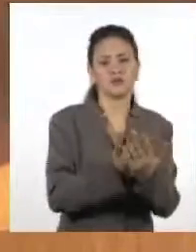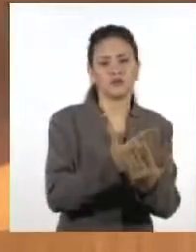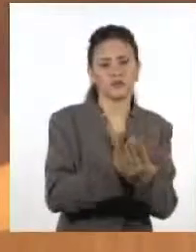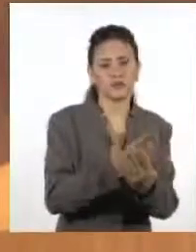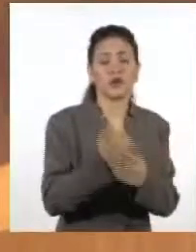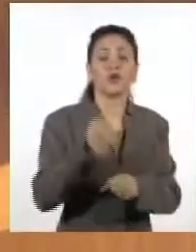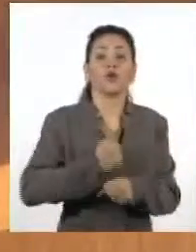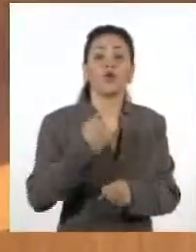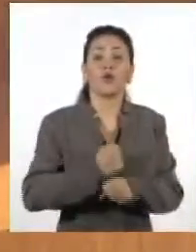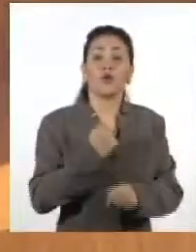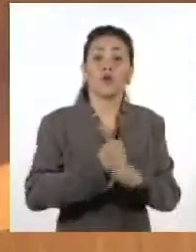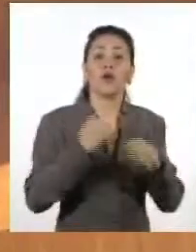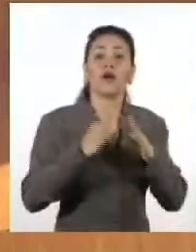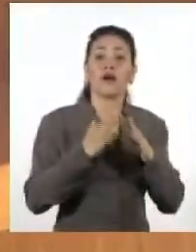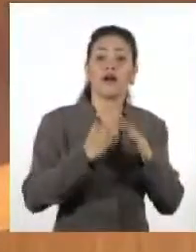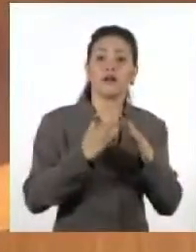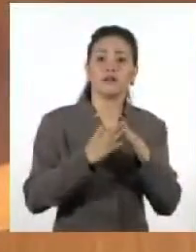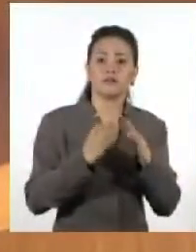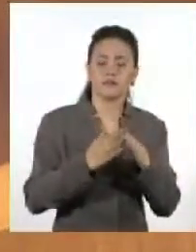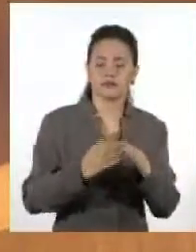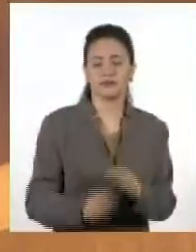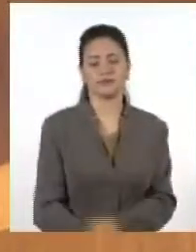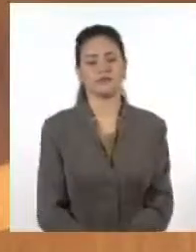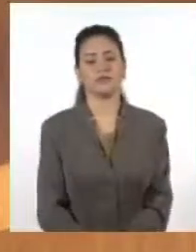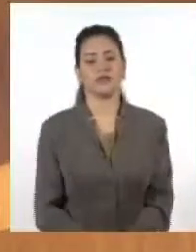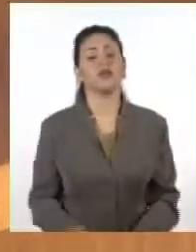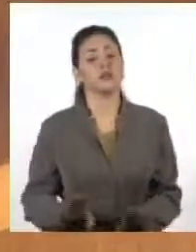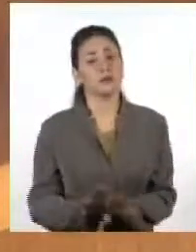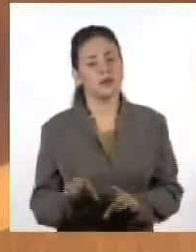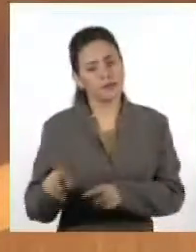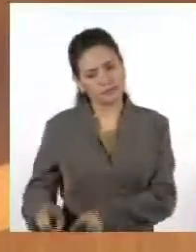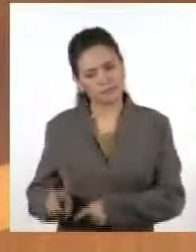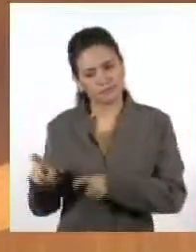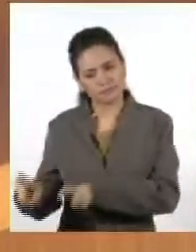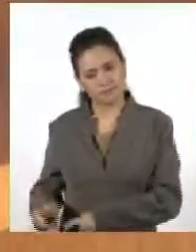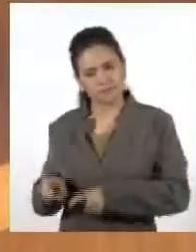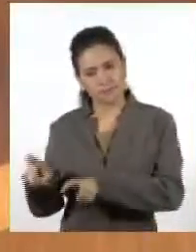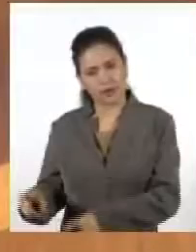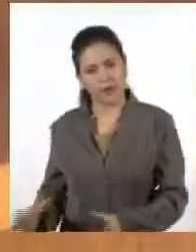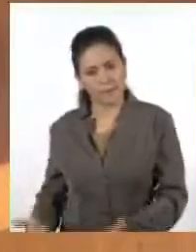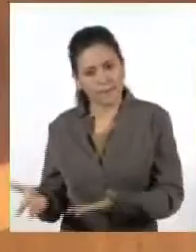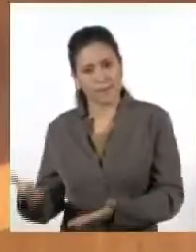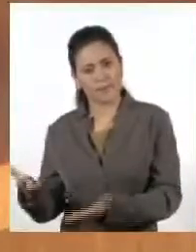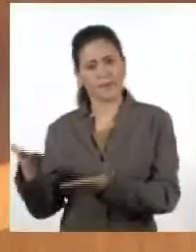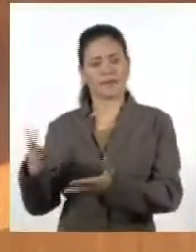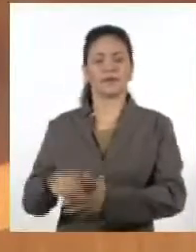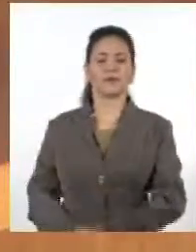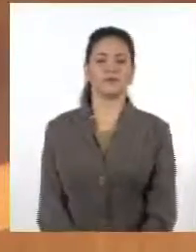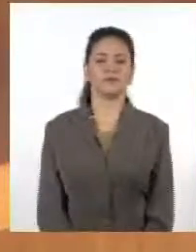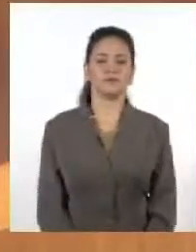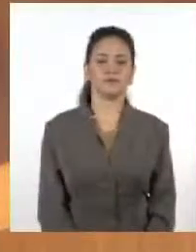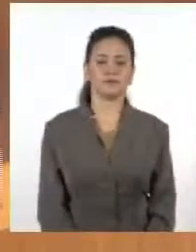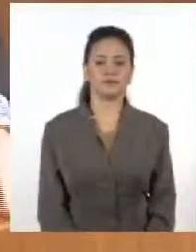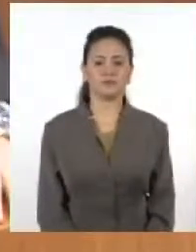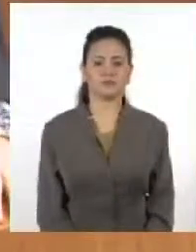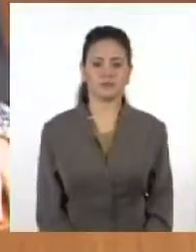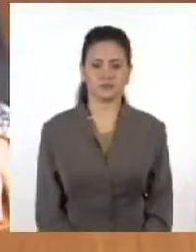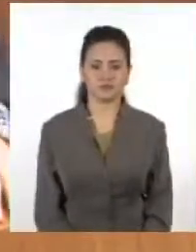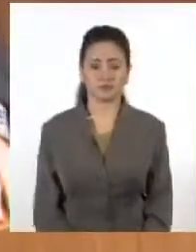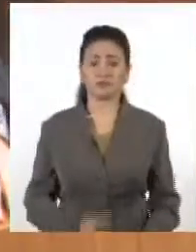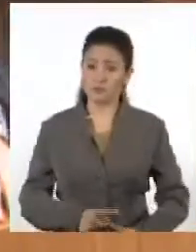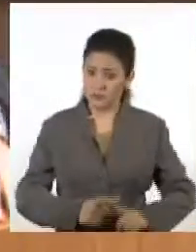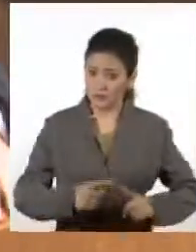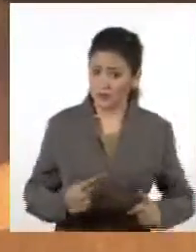em áreas indígenas implantação da agricultura familiar para combater a fome o governador